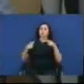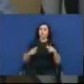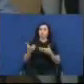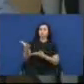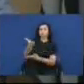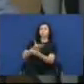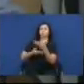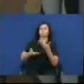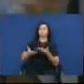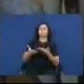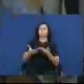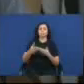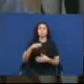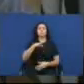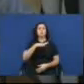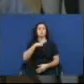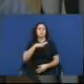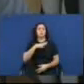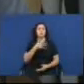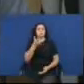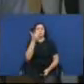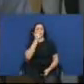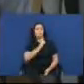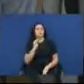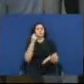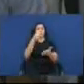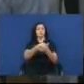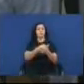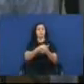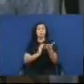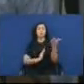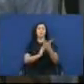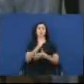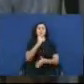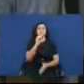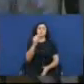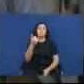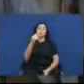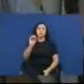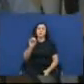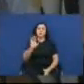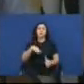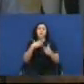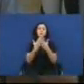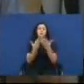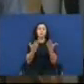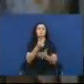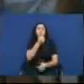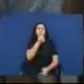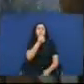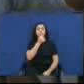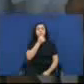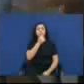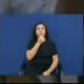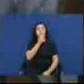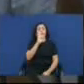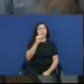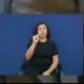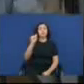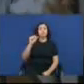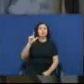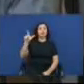áreas. E assim o município saldasse a dívida. Isso foi aprovado em 2010 e ainda não se efetivou até agora. E a FAO está